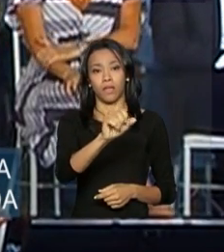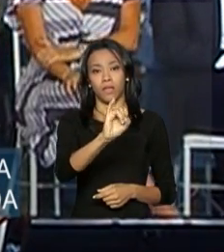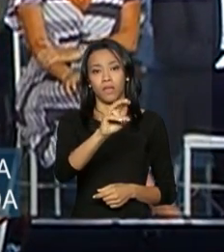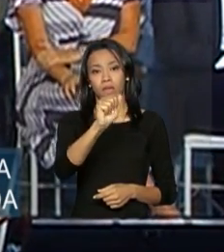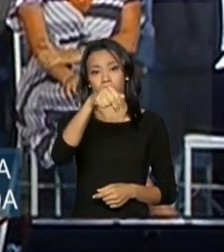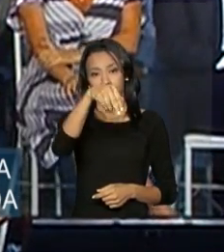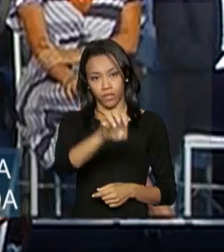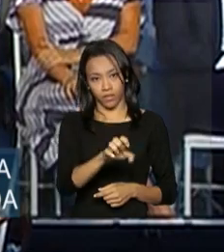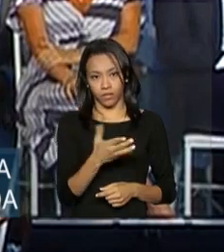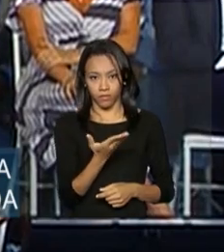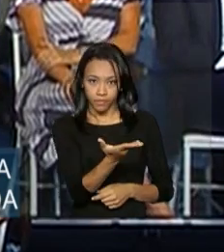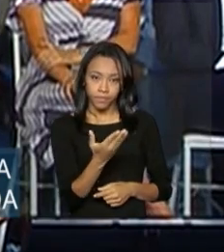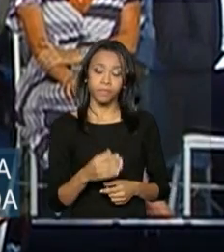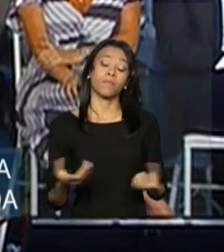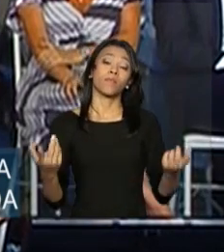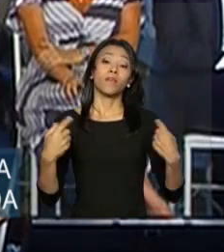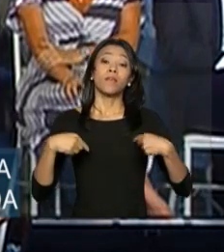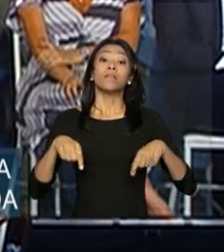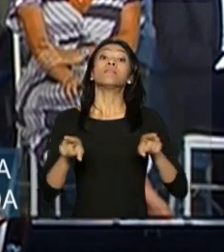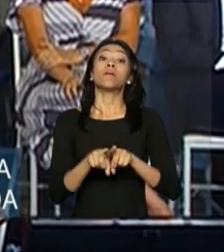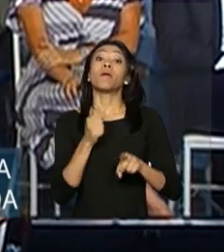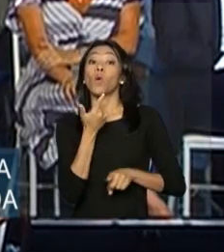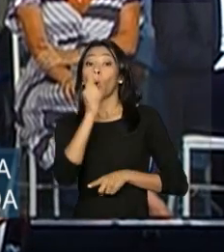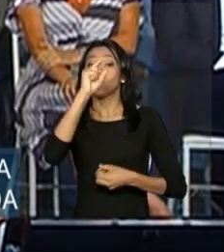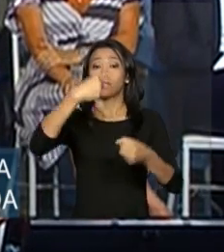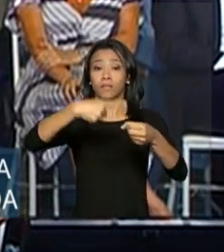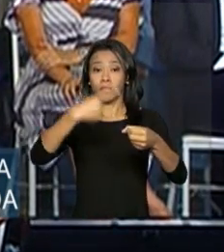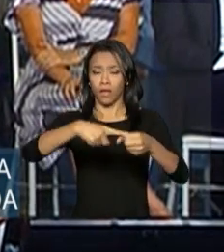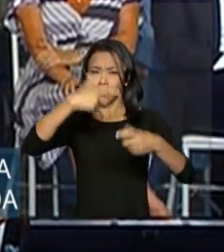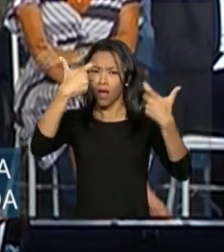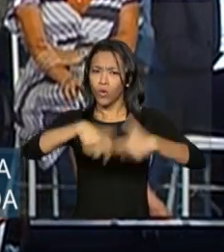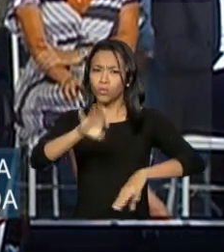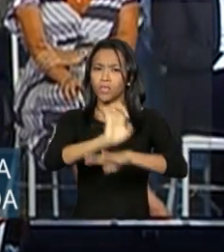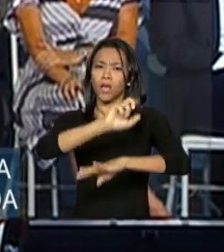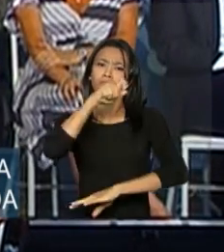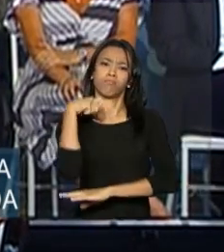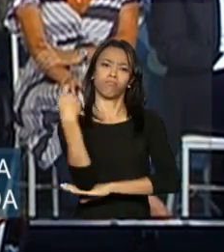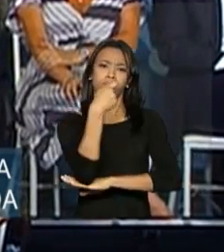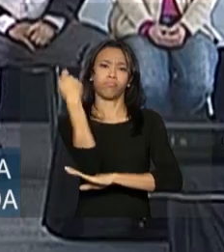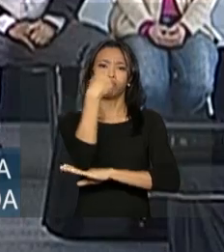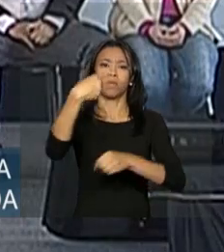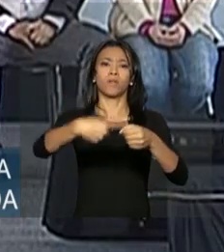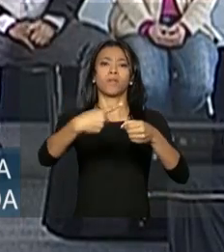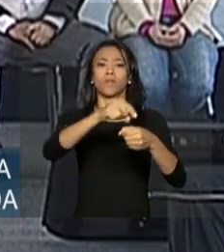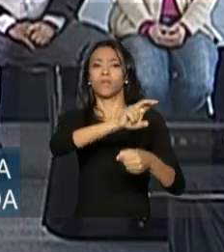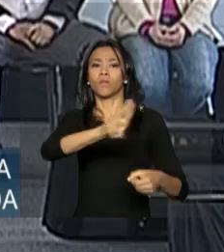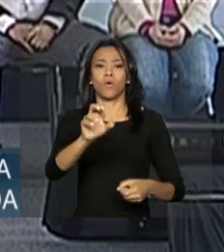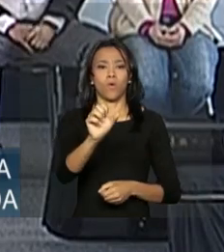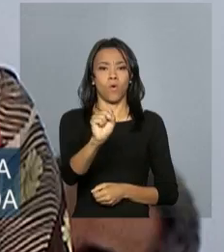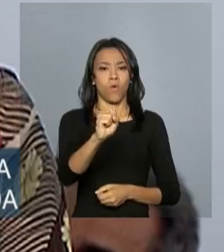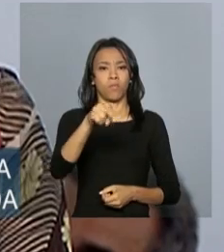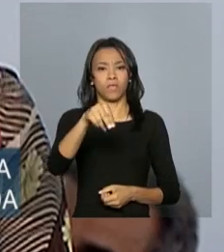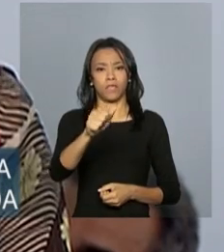também falar lá no Rio Grande do Sul com Santa Maria. Santa Maria, no